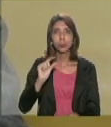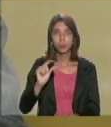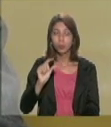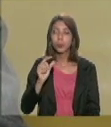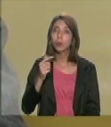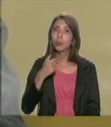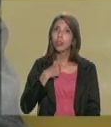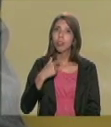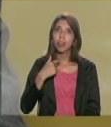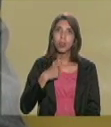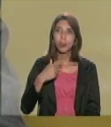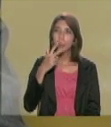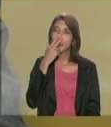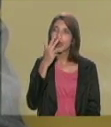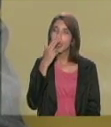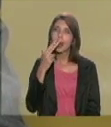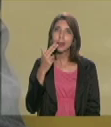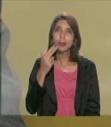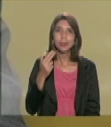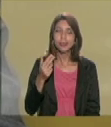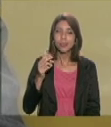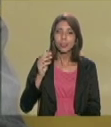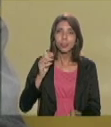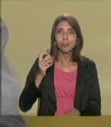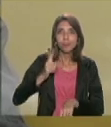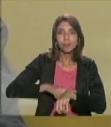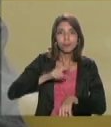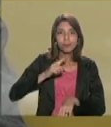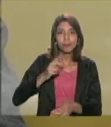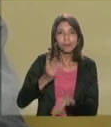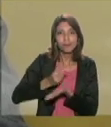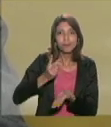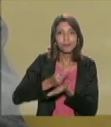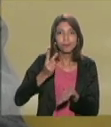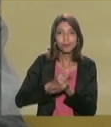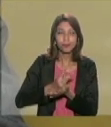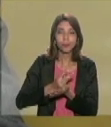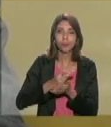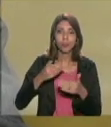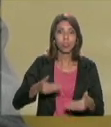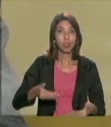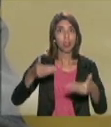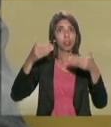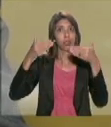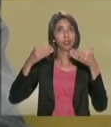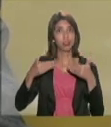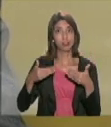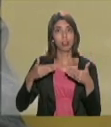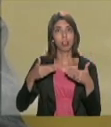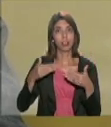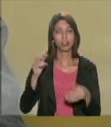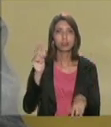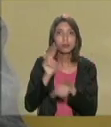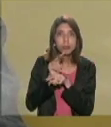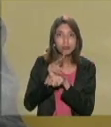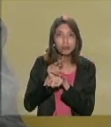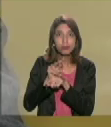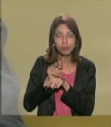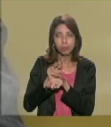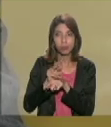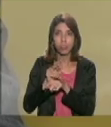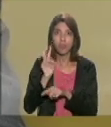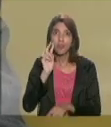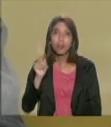um geraldino empedernido. Eu assistia os jogos atrás da baliza que o